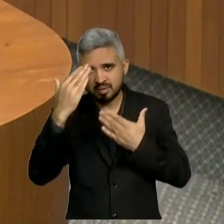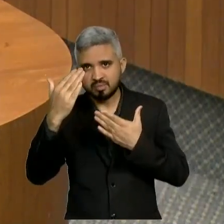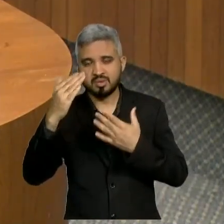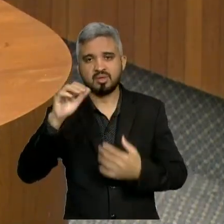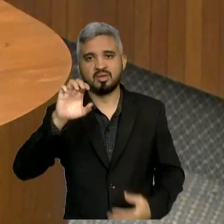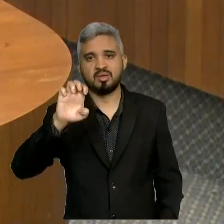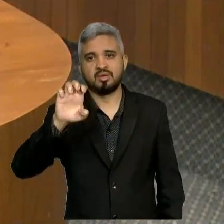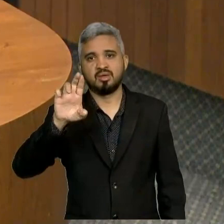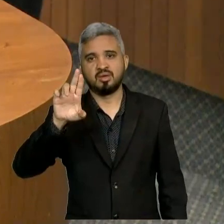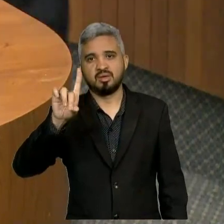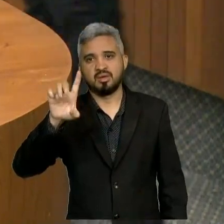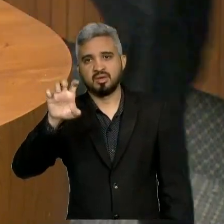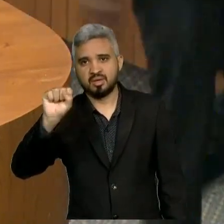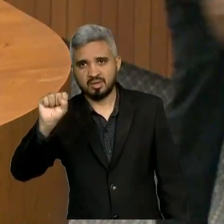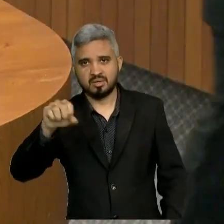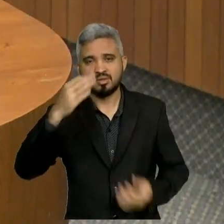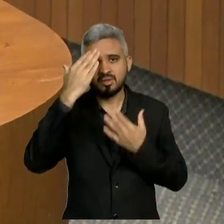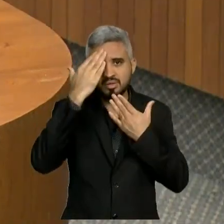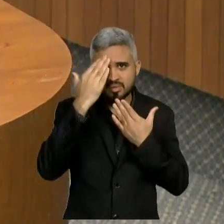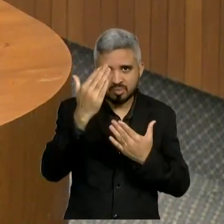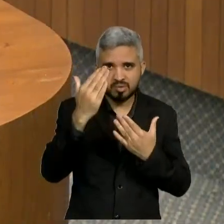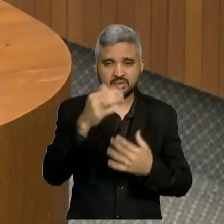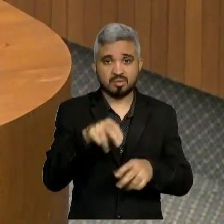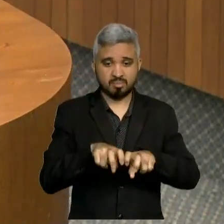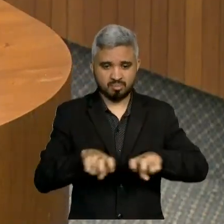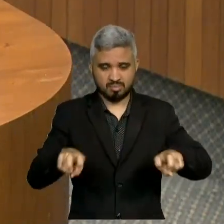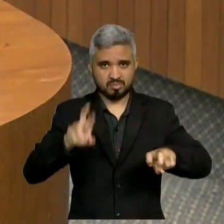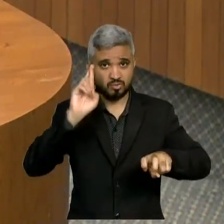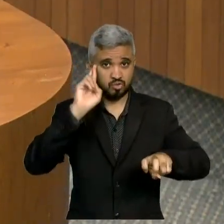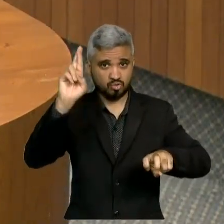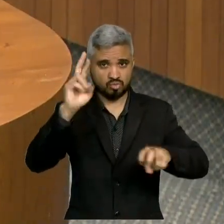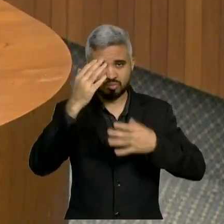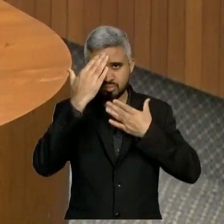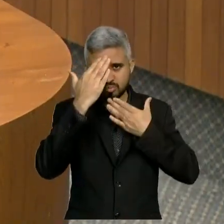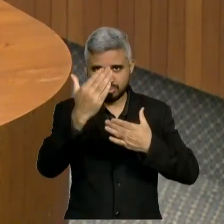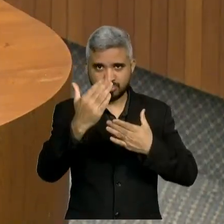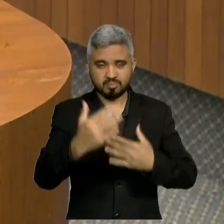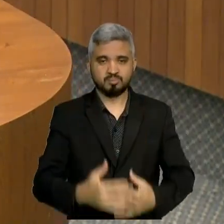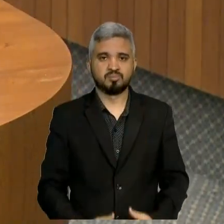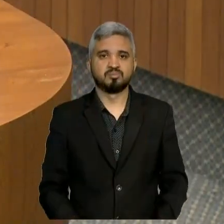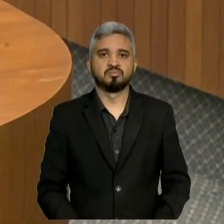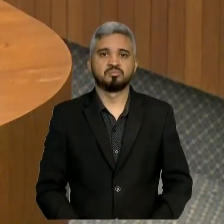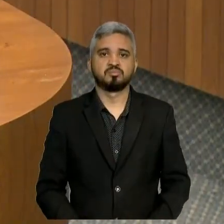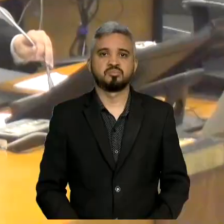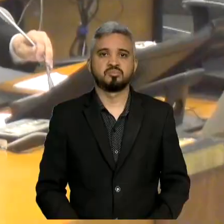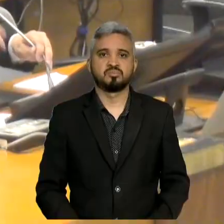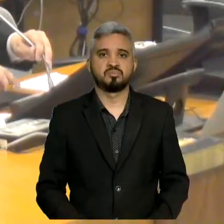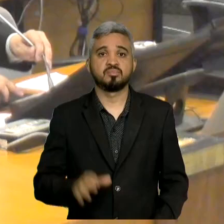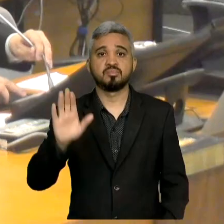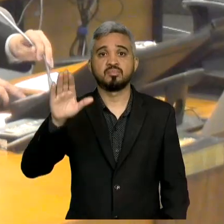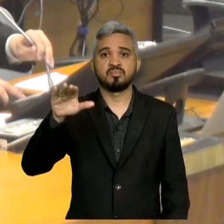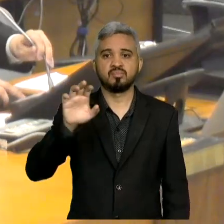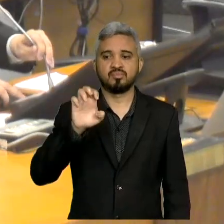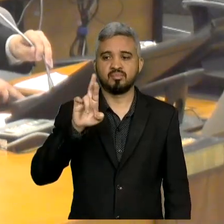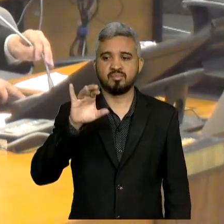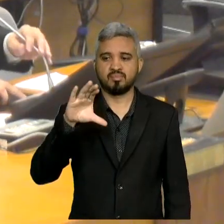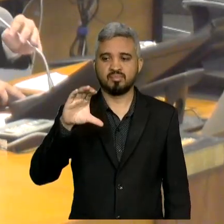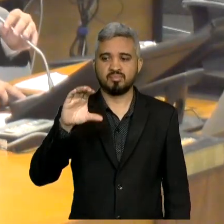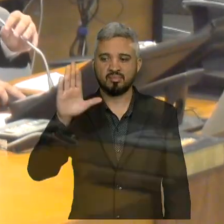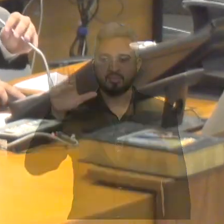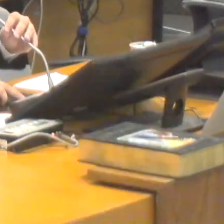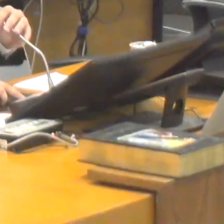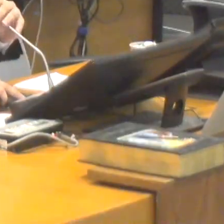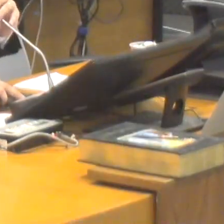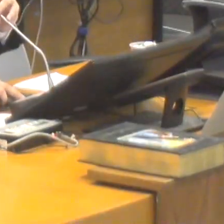à mesa diretora pela disponibilidade dessa oportunidade. Muito obrigado. Eric, só rapidinho uma parte, Eric, deputado Velho do